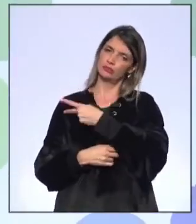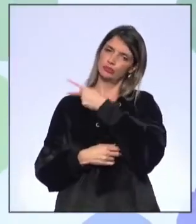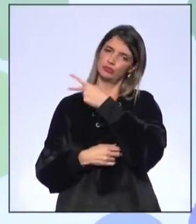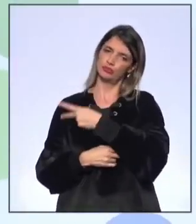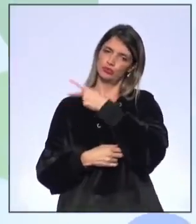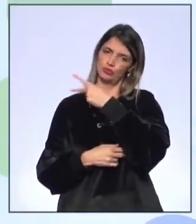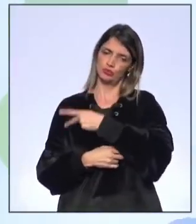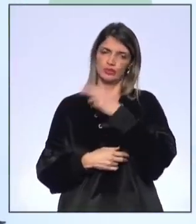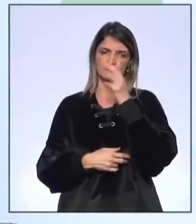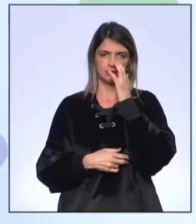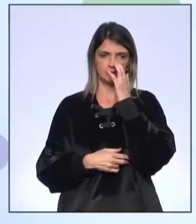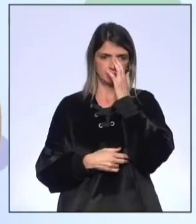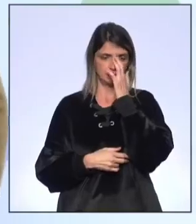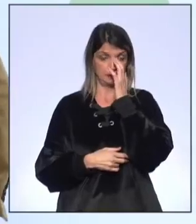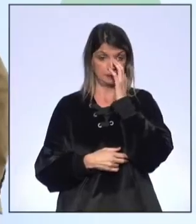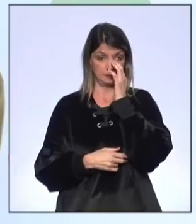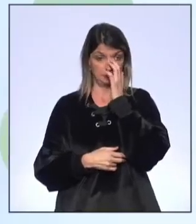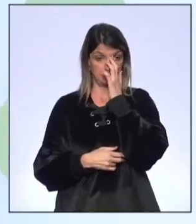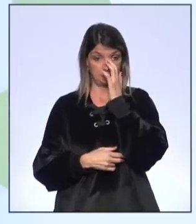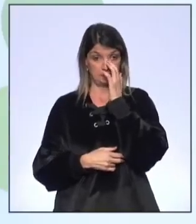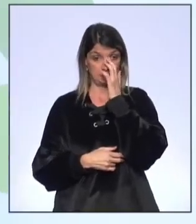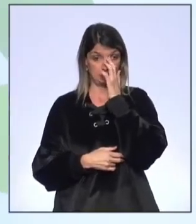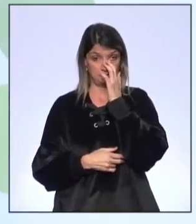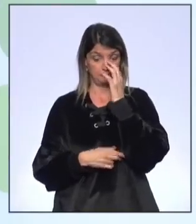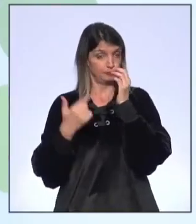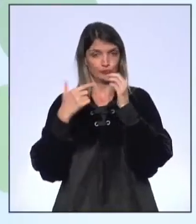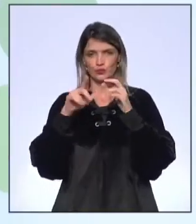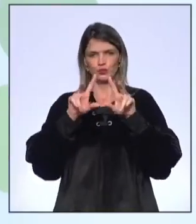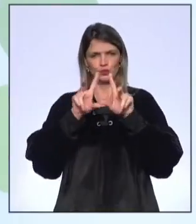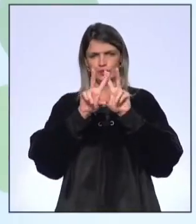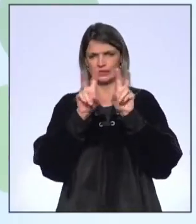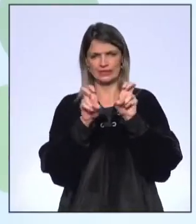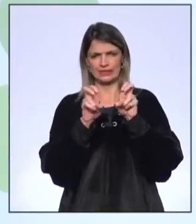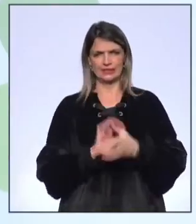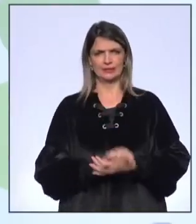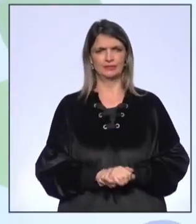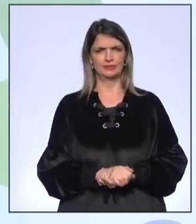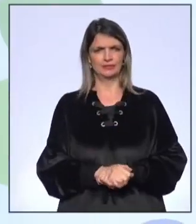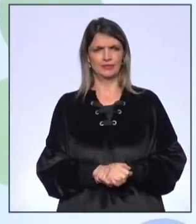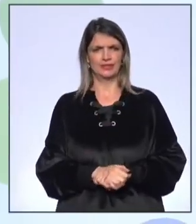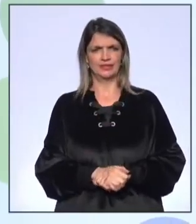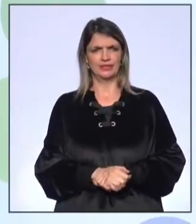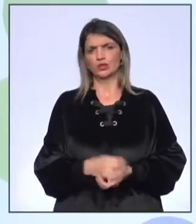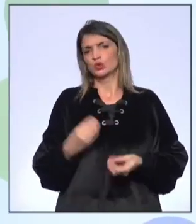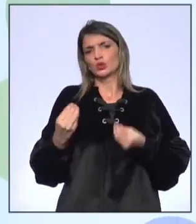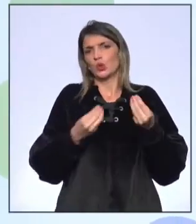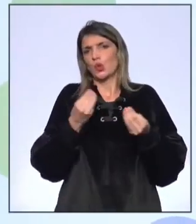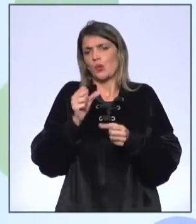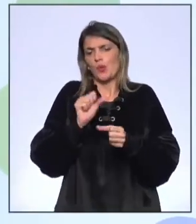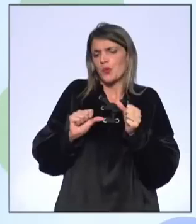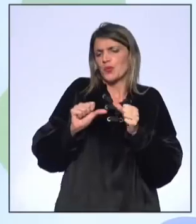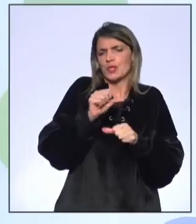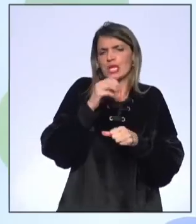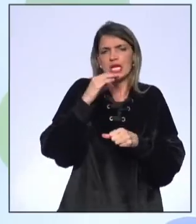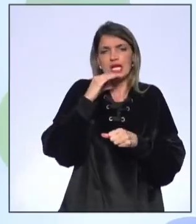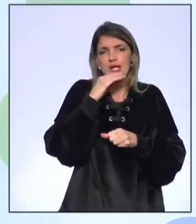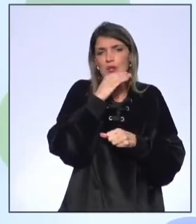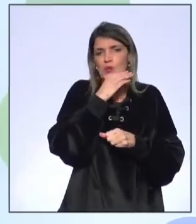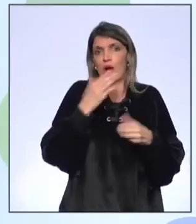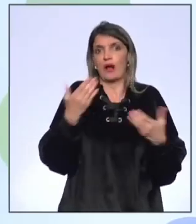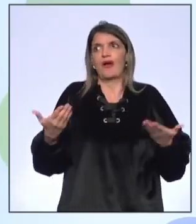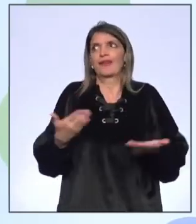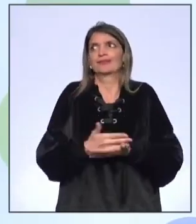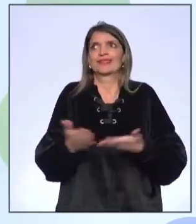Beleza? Tranquilo? Qual é o próximo tema aí? Maneira de transferir calor. Nossa, tá até dando calor aqui,